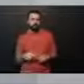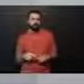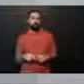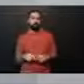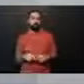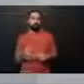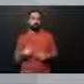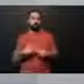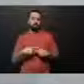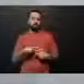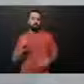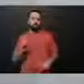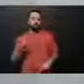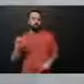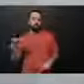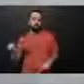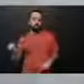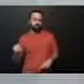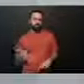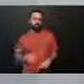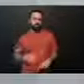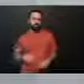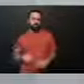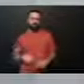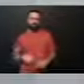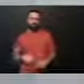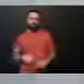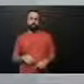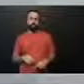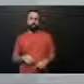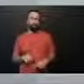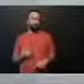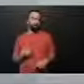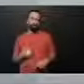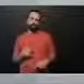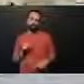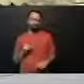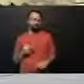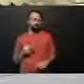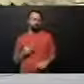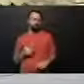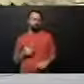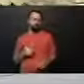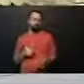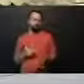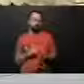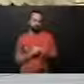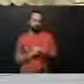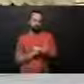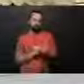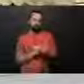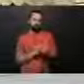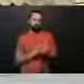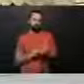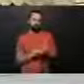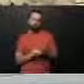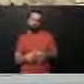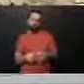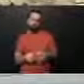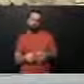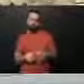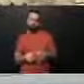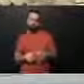200. 200 o quê? 200 unidades. É porque eu não vou ficar contando até chegar no 200 com esses cubinhos menores. Então,